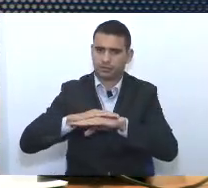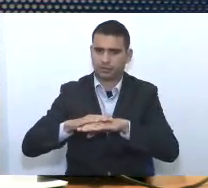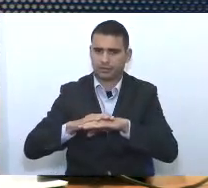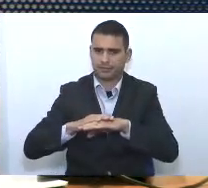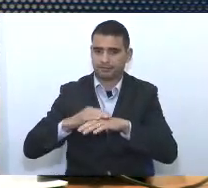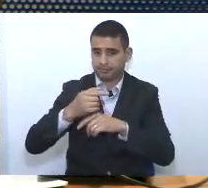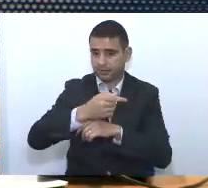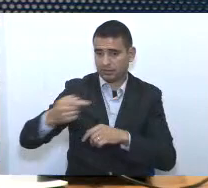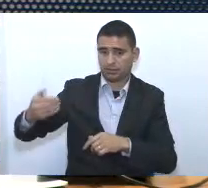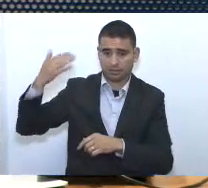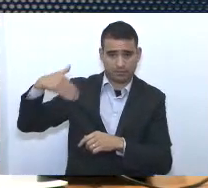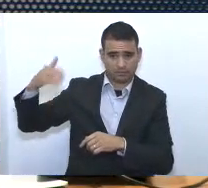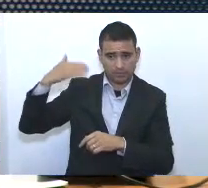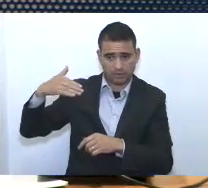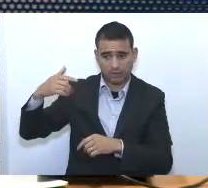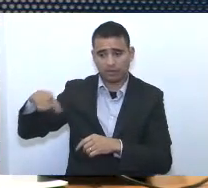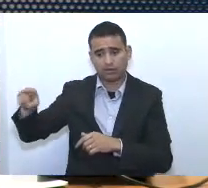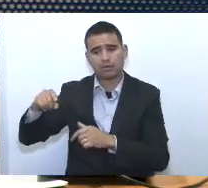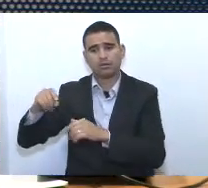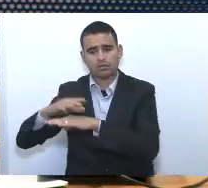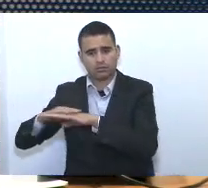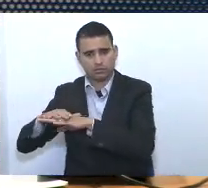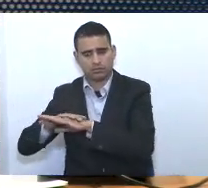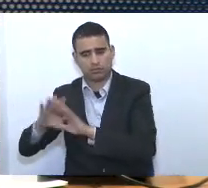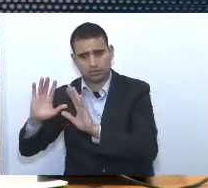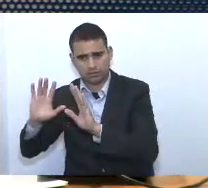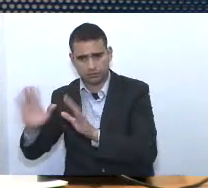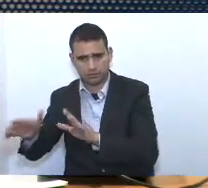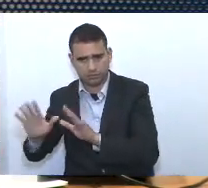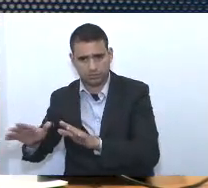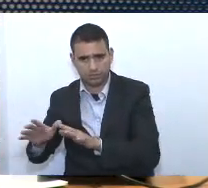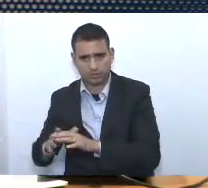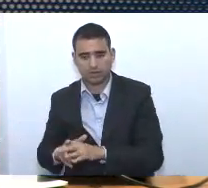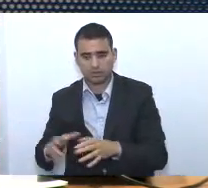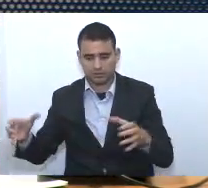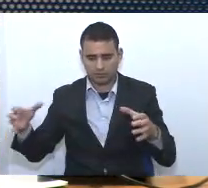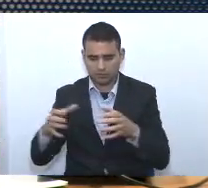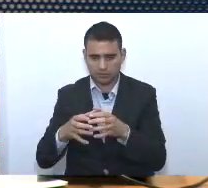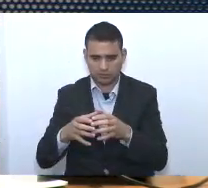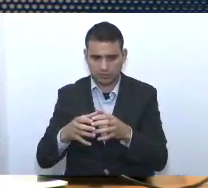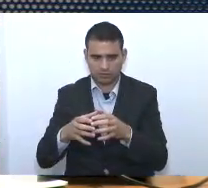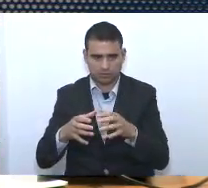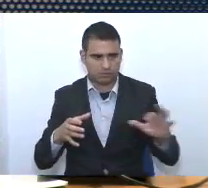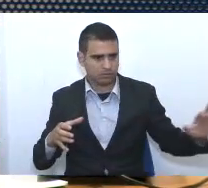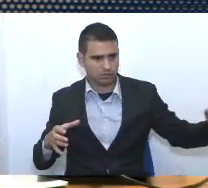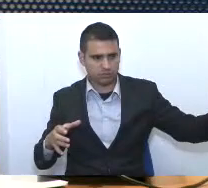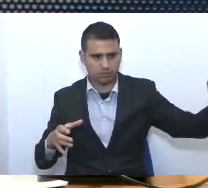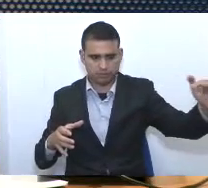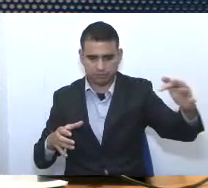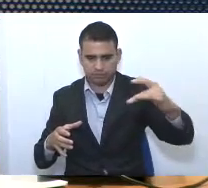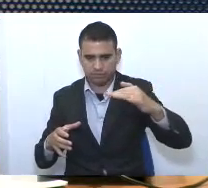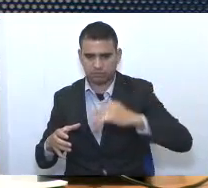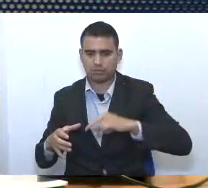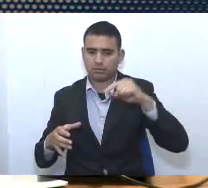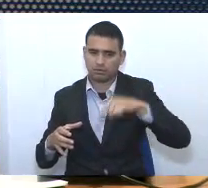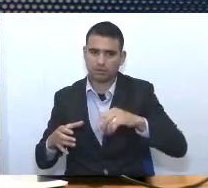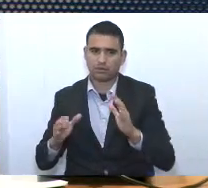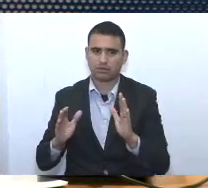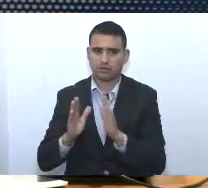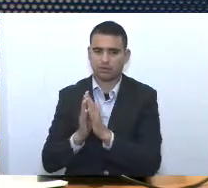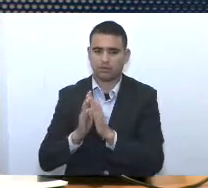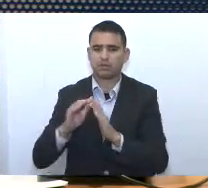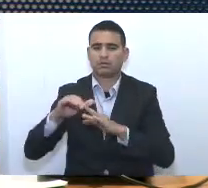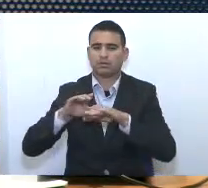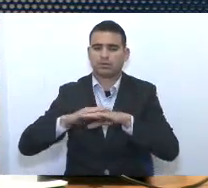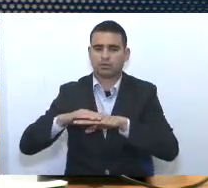semana, a reunião de todos os secretários para que fosse centralizado na Secretaria de na Secretaria de Habitação